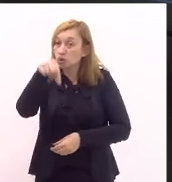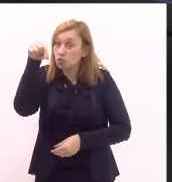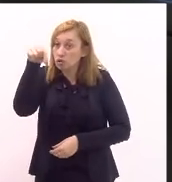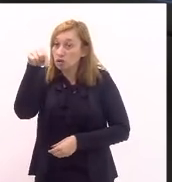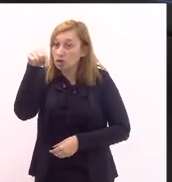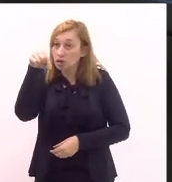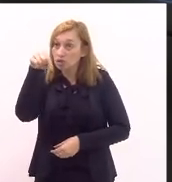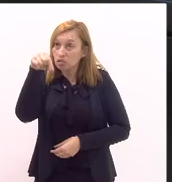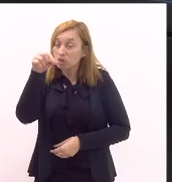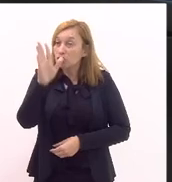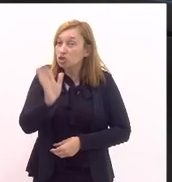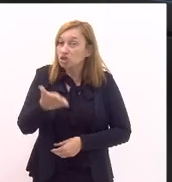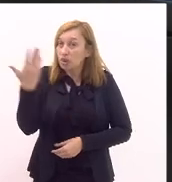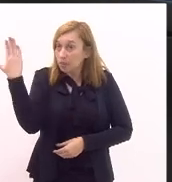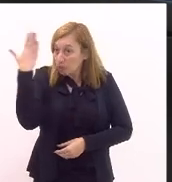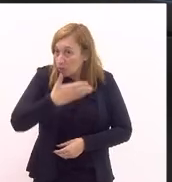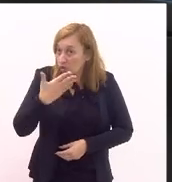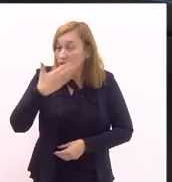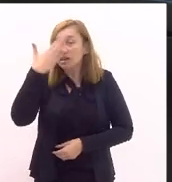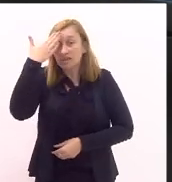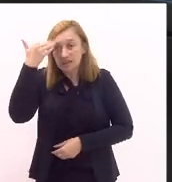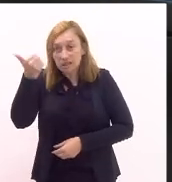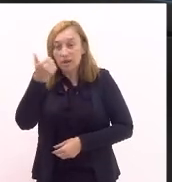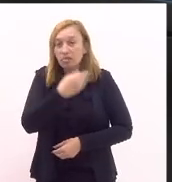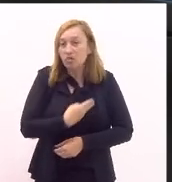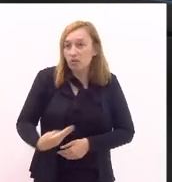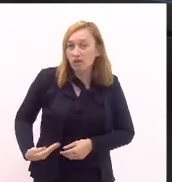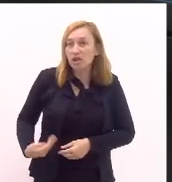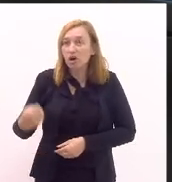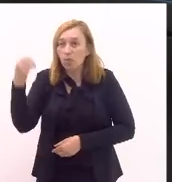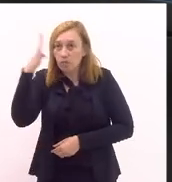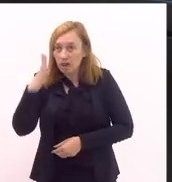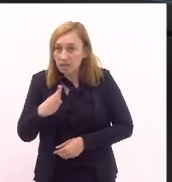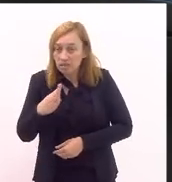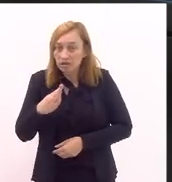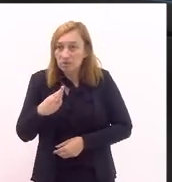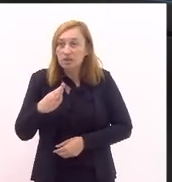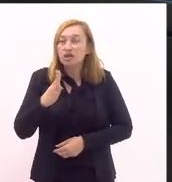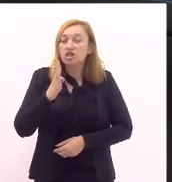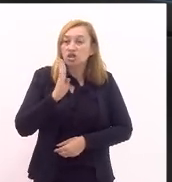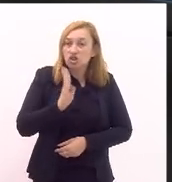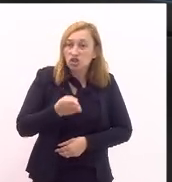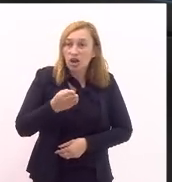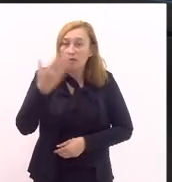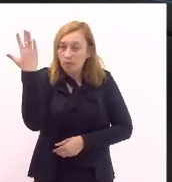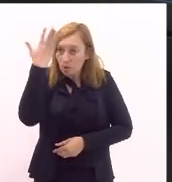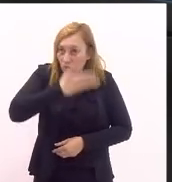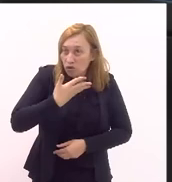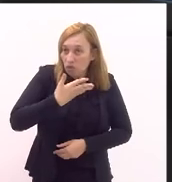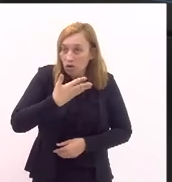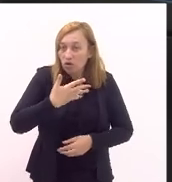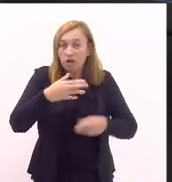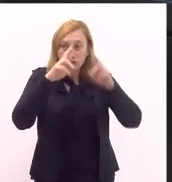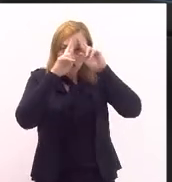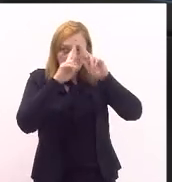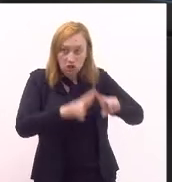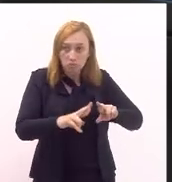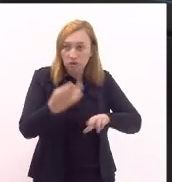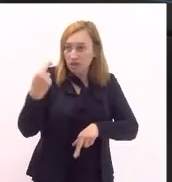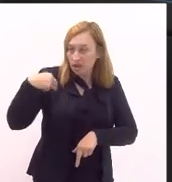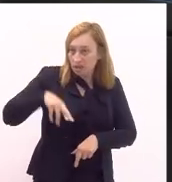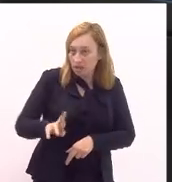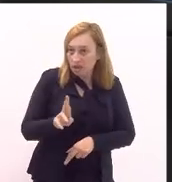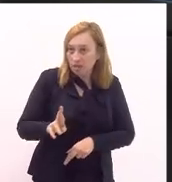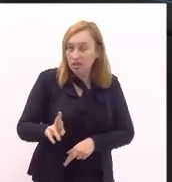aquele que já provou que sabe governar o Brasil aquele que já provou que respeita as religiões